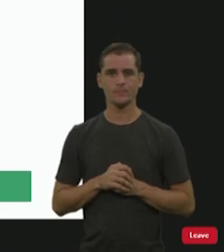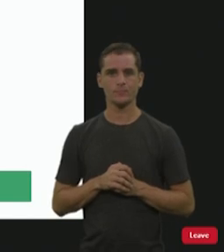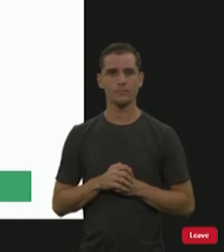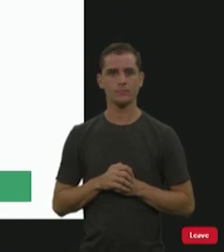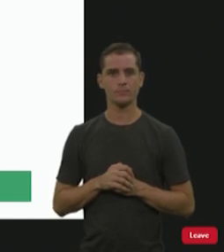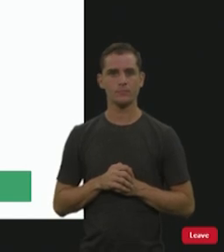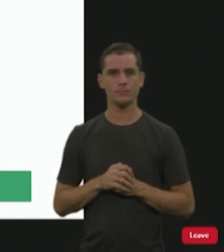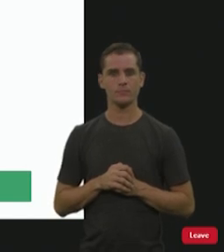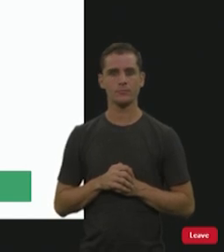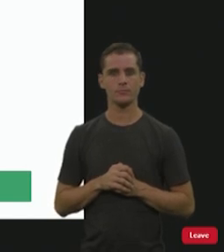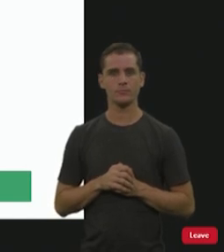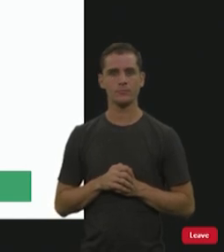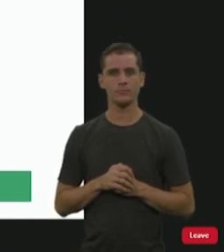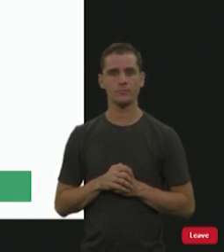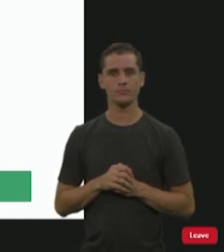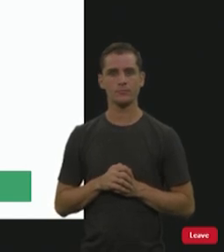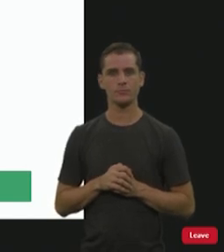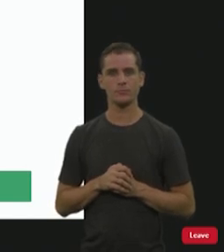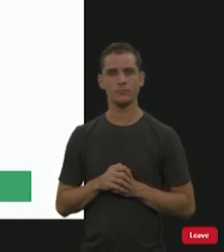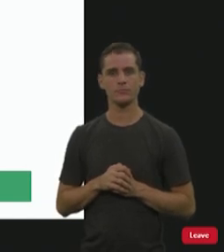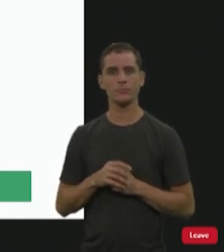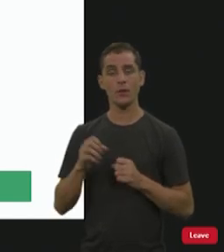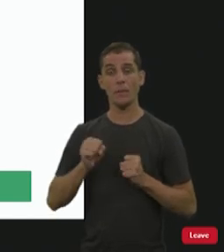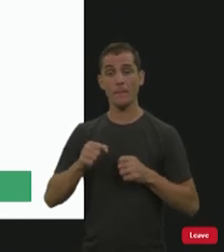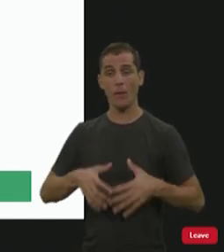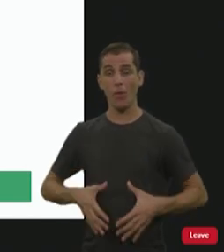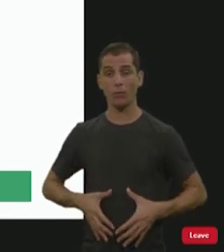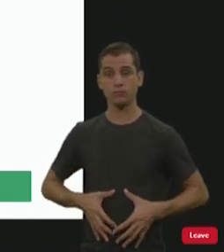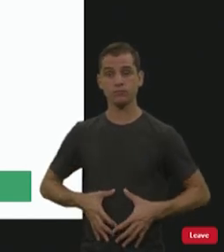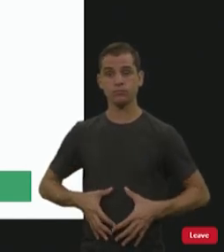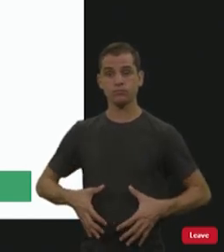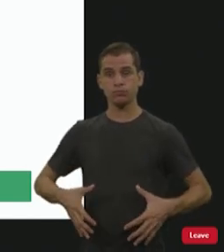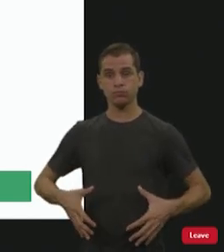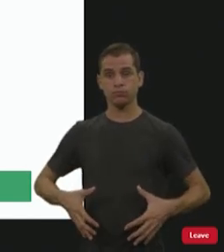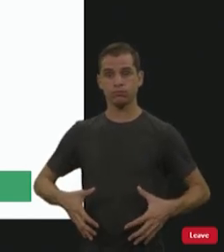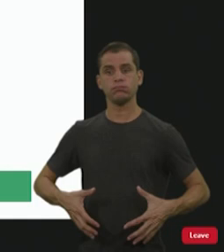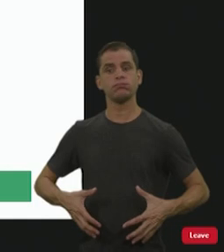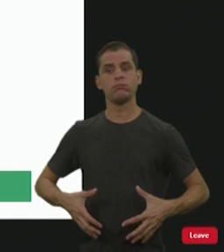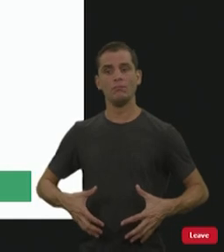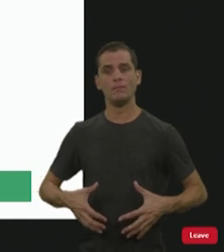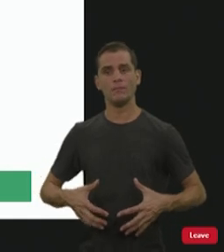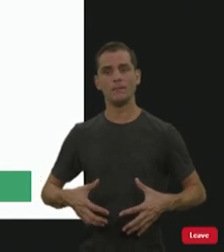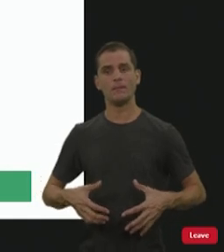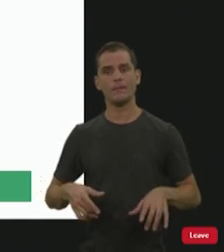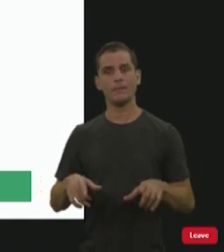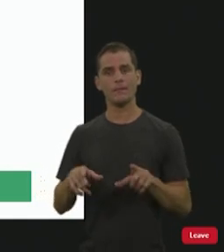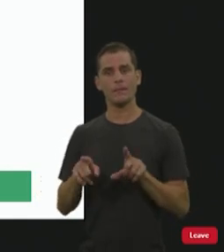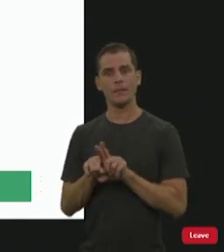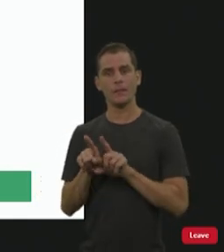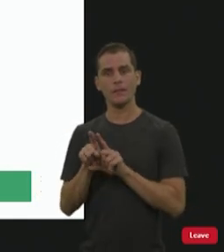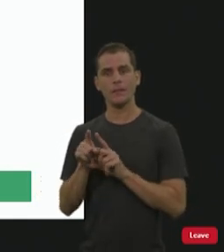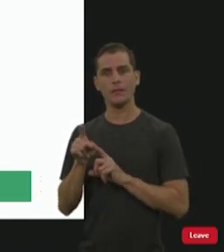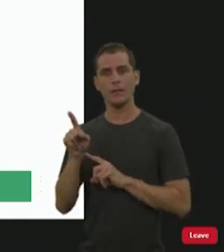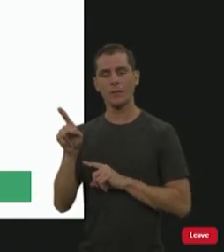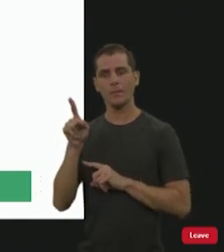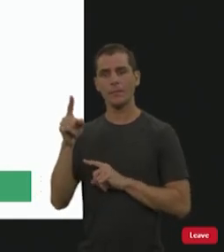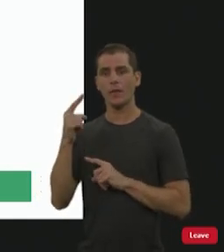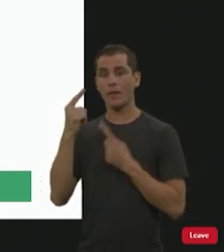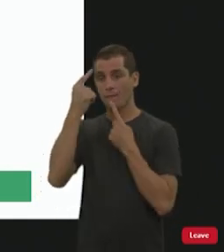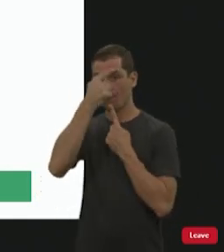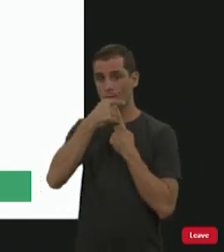A hepatosplenomegalia, a distensão abdominal, lesão umbilical, fáscies acromegálicas pode estar presente e